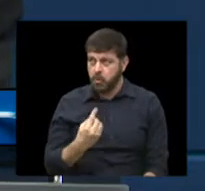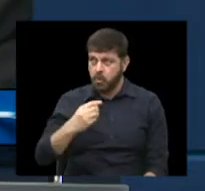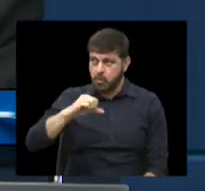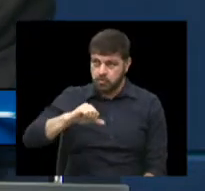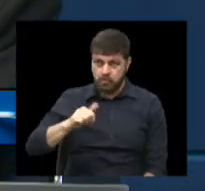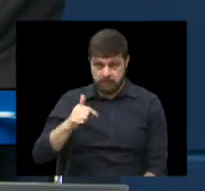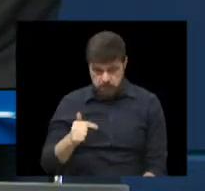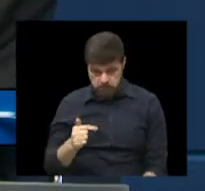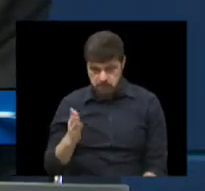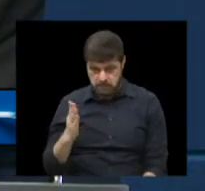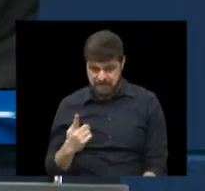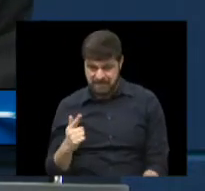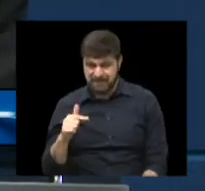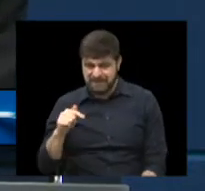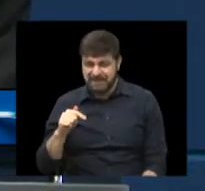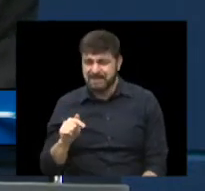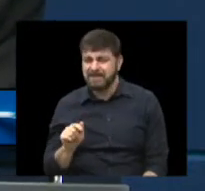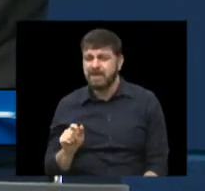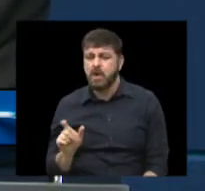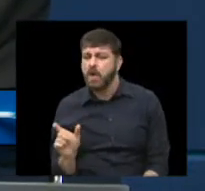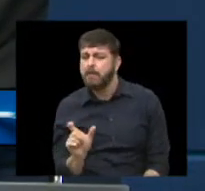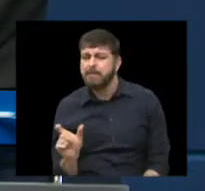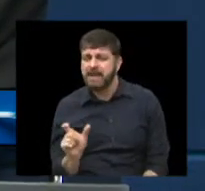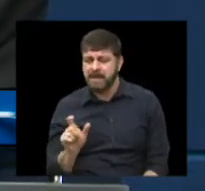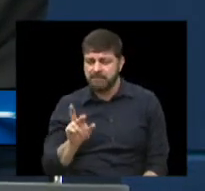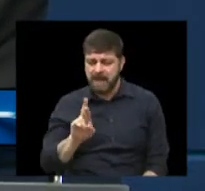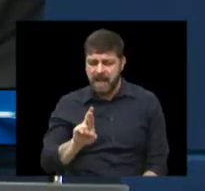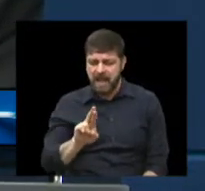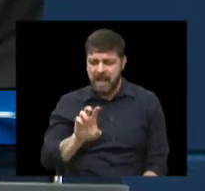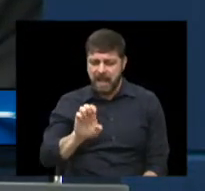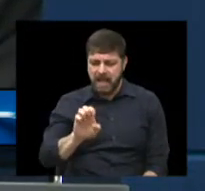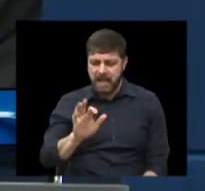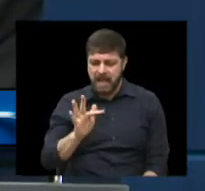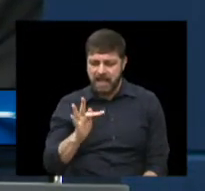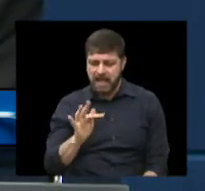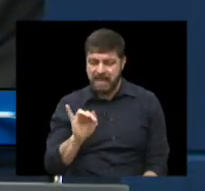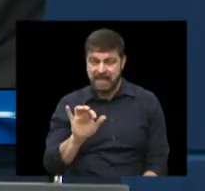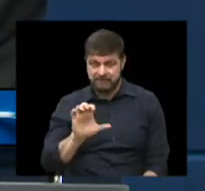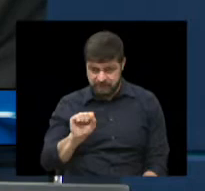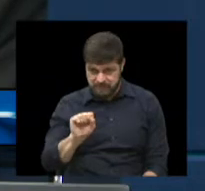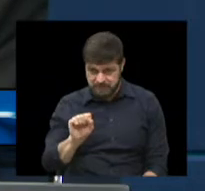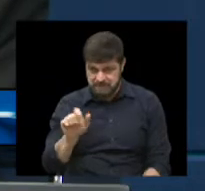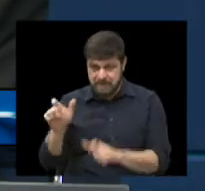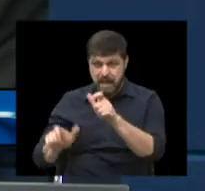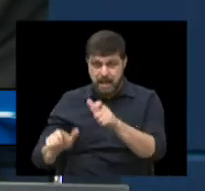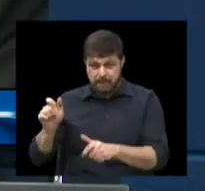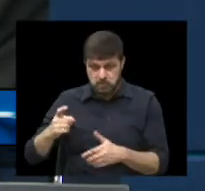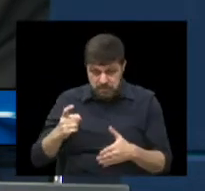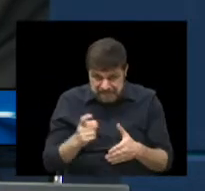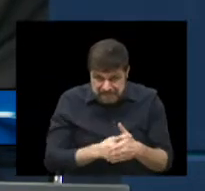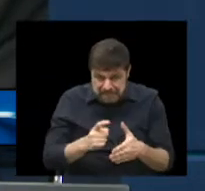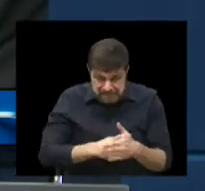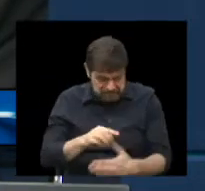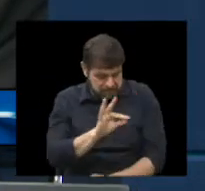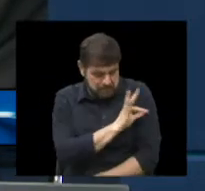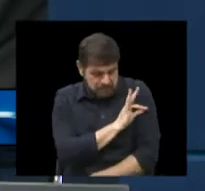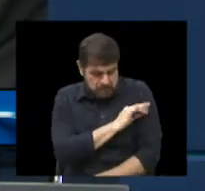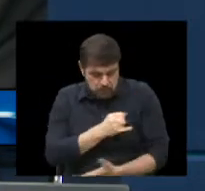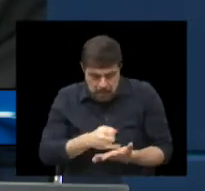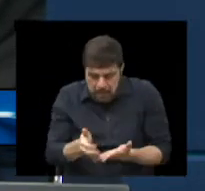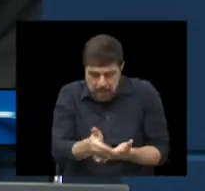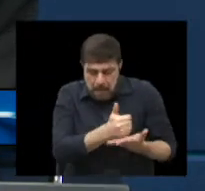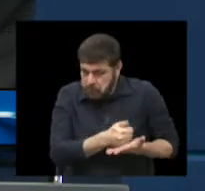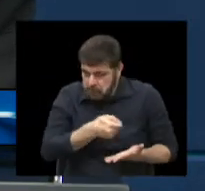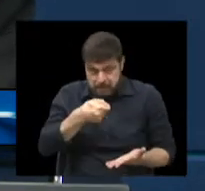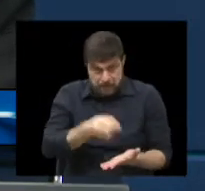2017, projeto que visa o refinanciamento de dívidas. Hoje existe, pelos cálculos, mais de 100